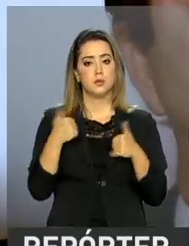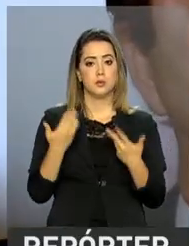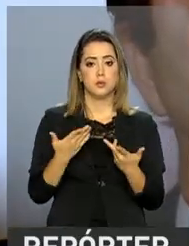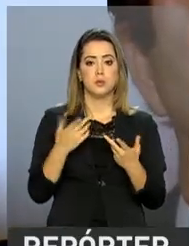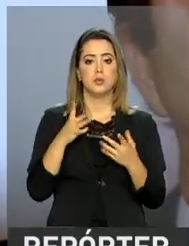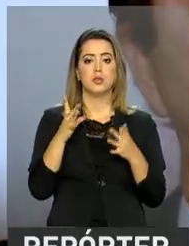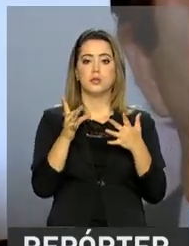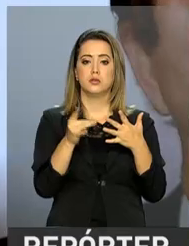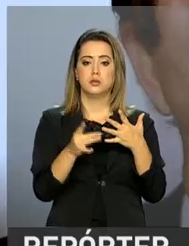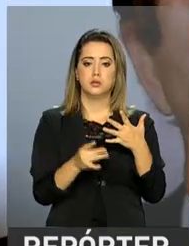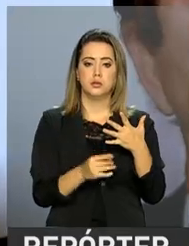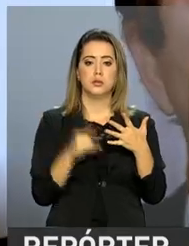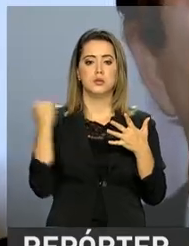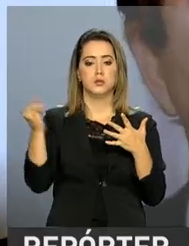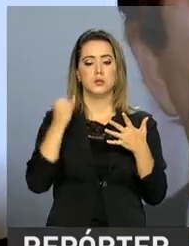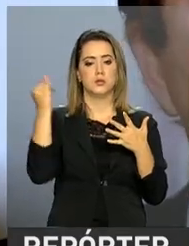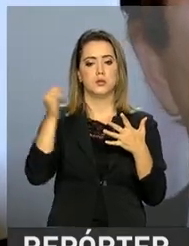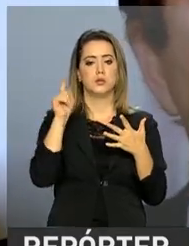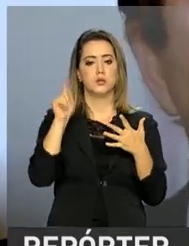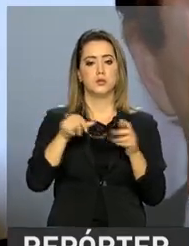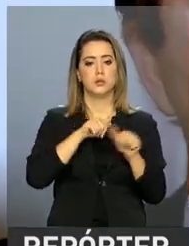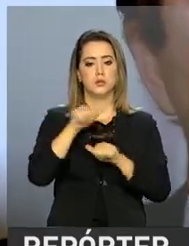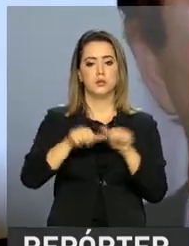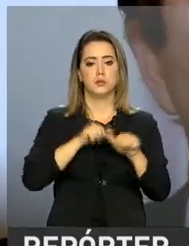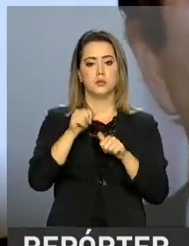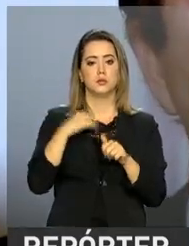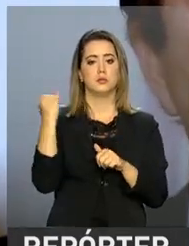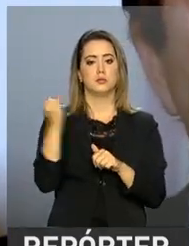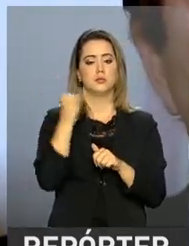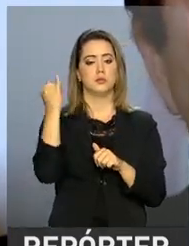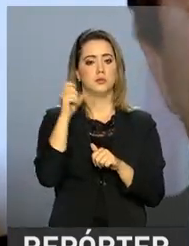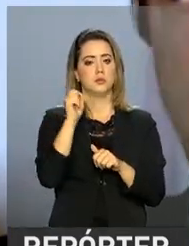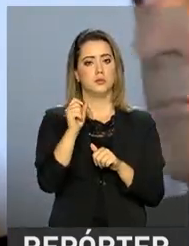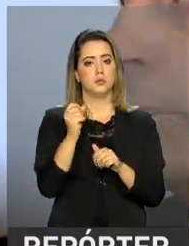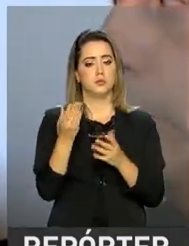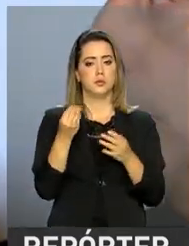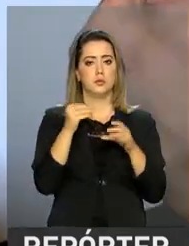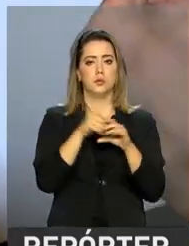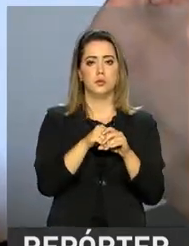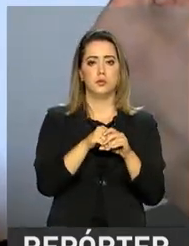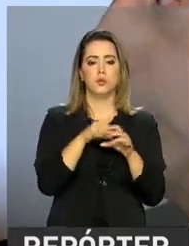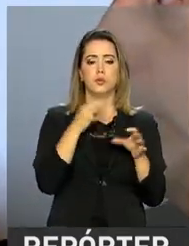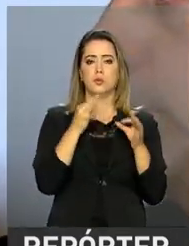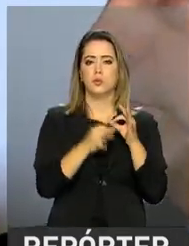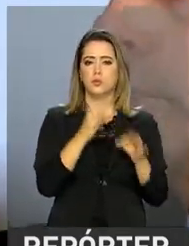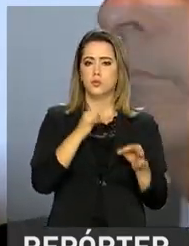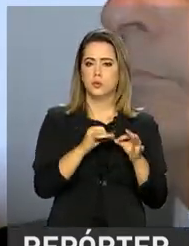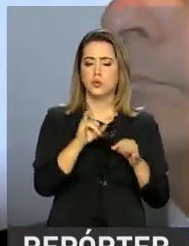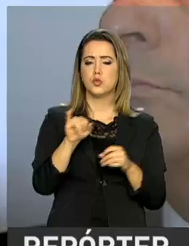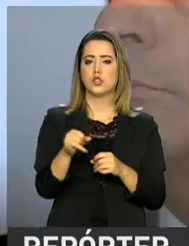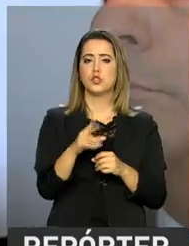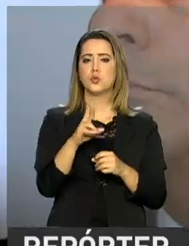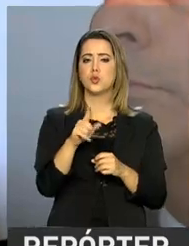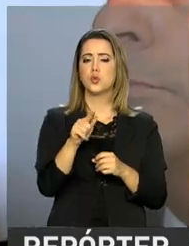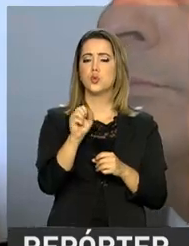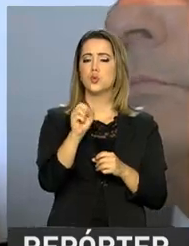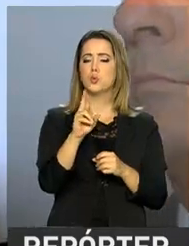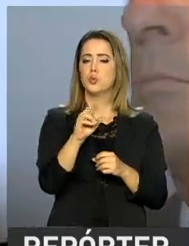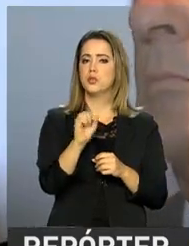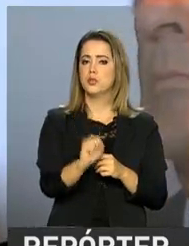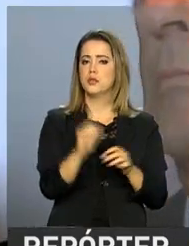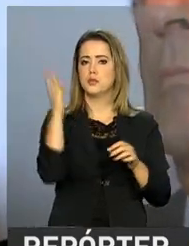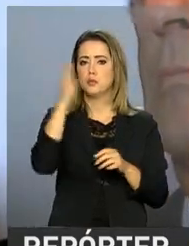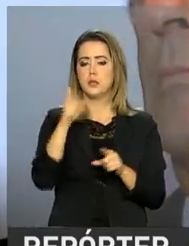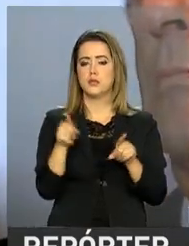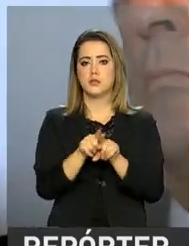e tenho certeza que será uma mudança importante na composição de juros no brasil e para reduzir